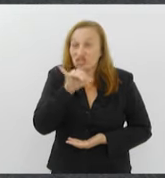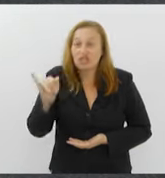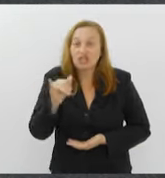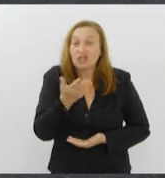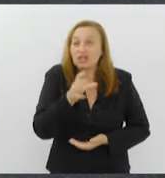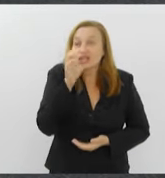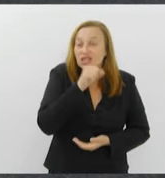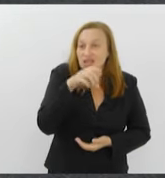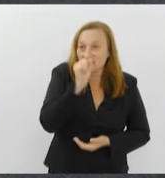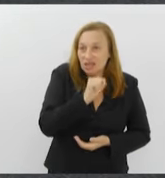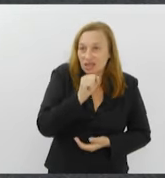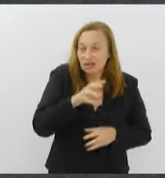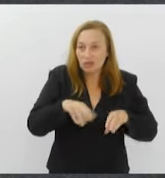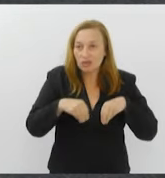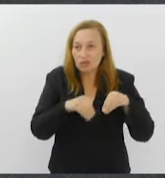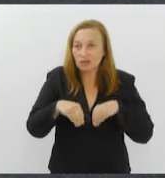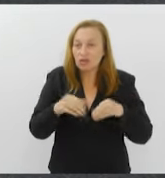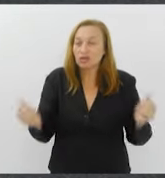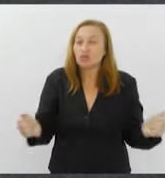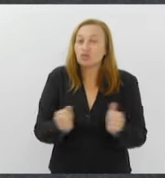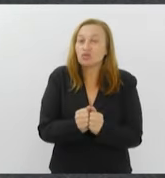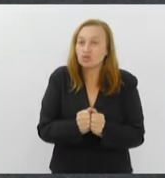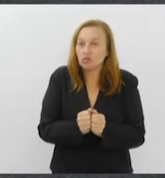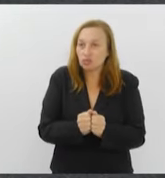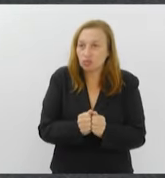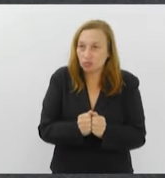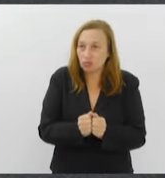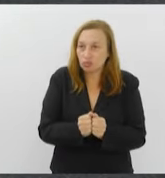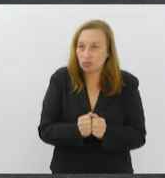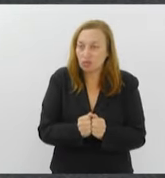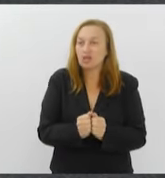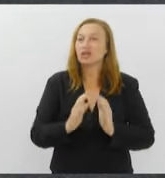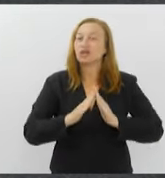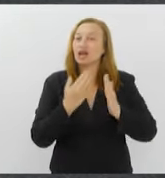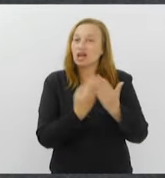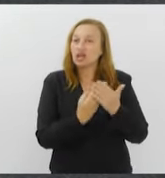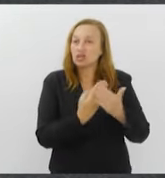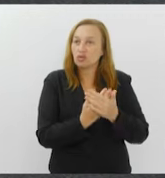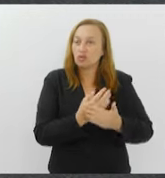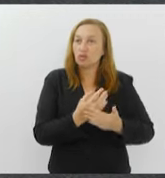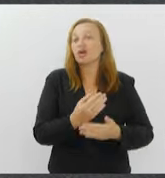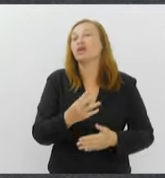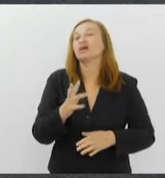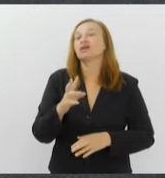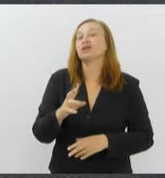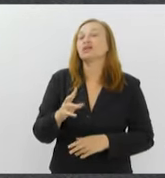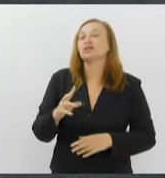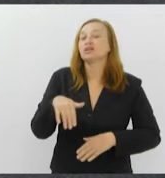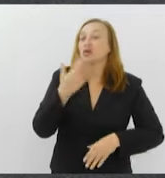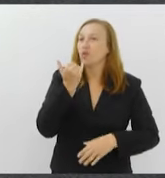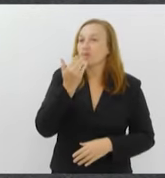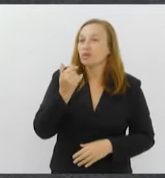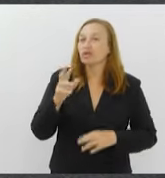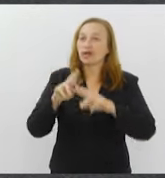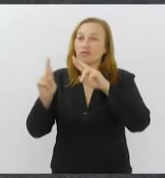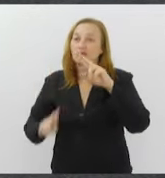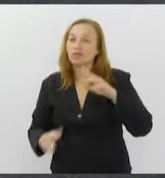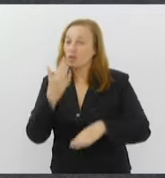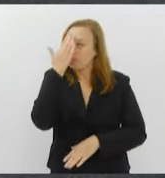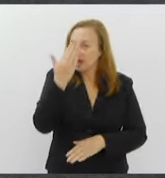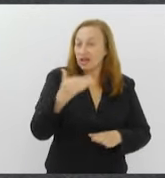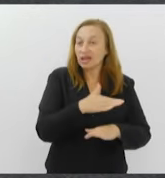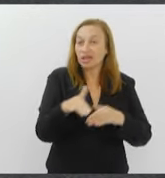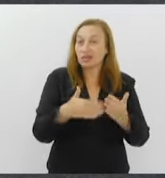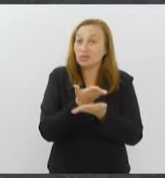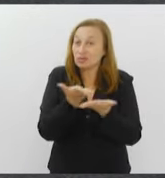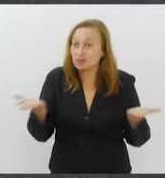é o Culinária da Terra, junto com a Convivium, que é da Escola de Gastronomia da UFRJ. Então, muito obrigada a